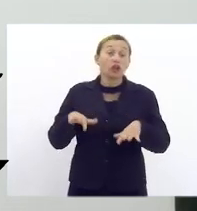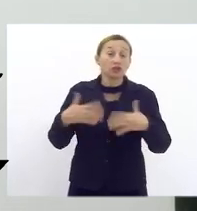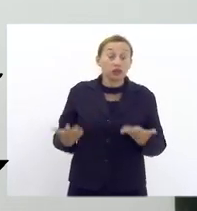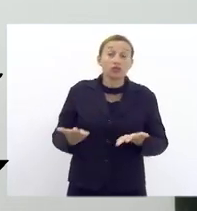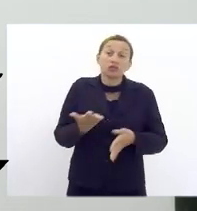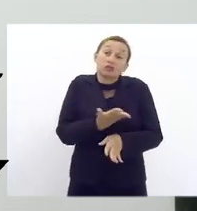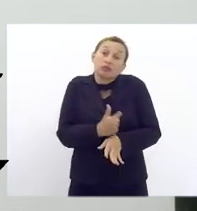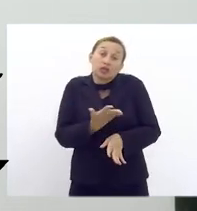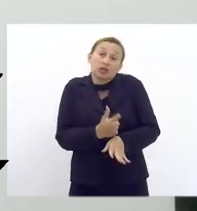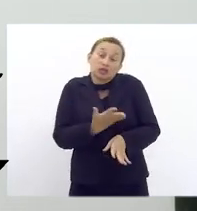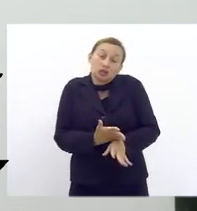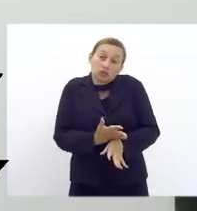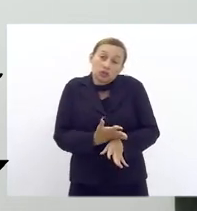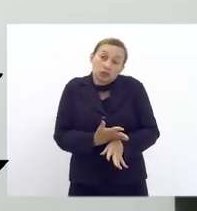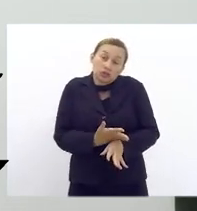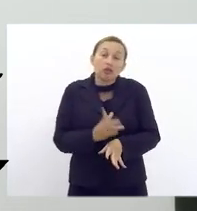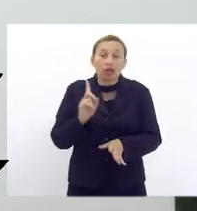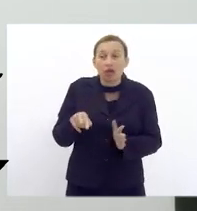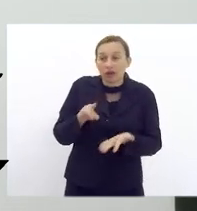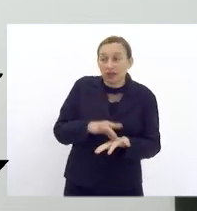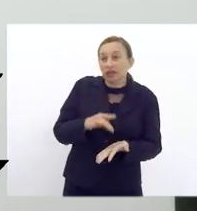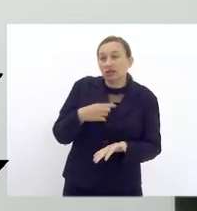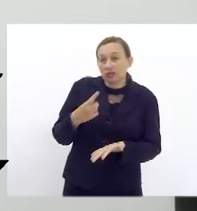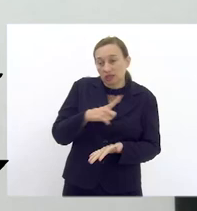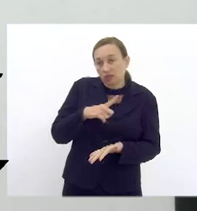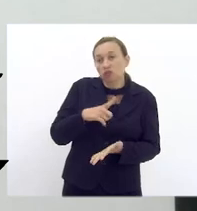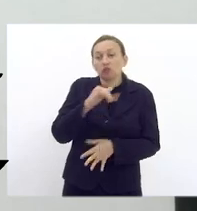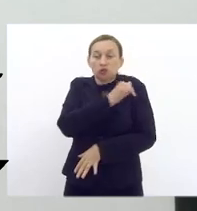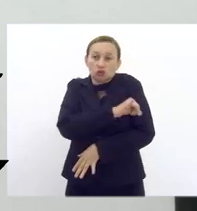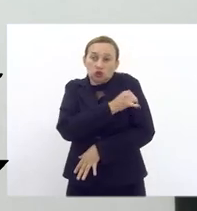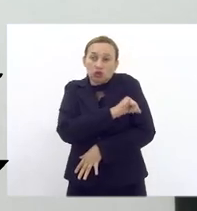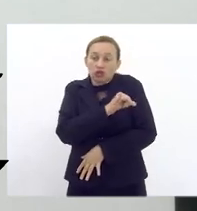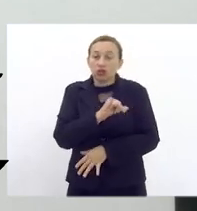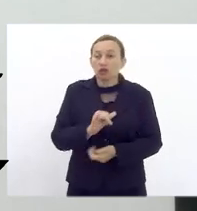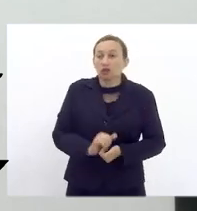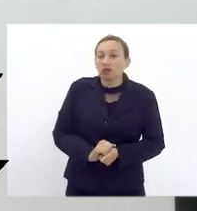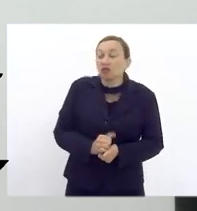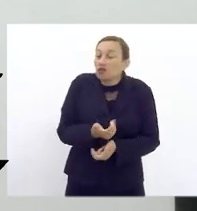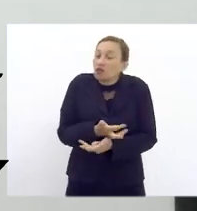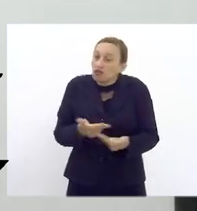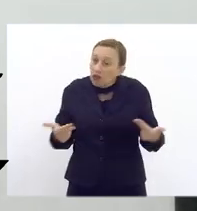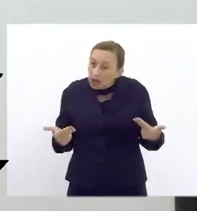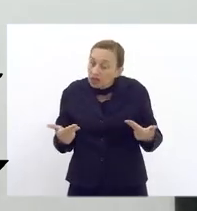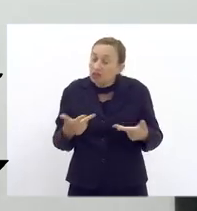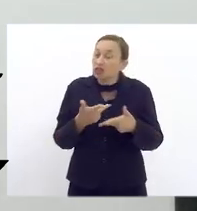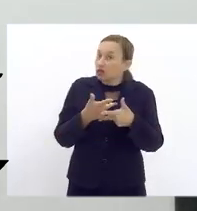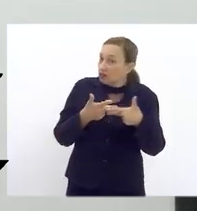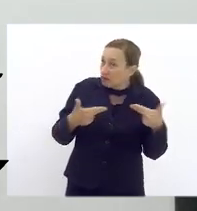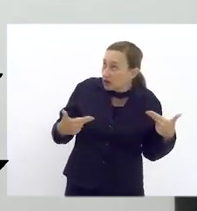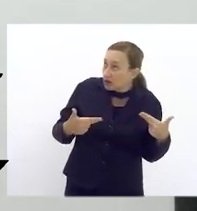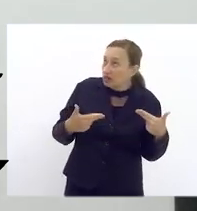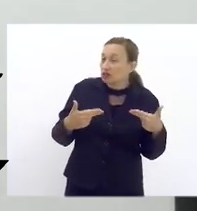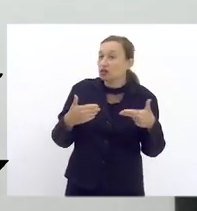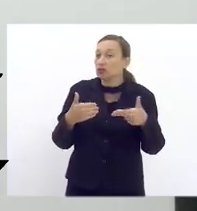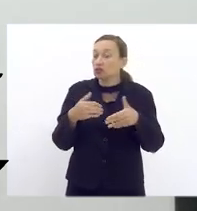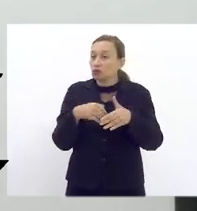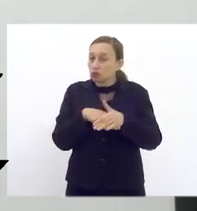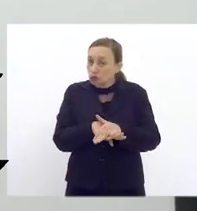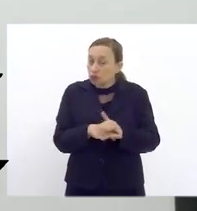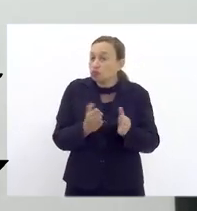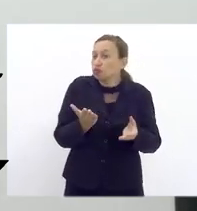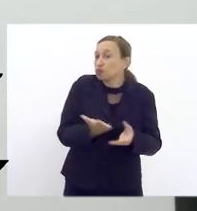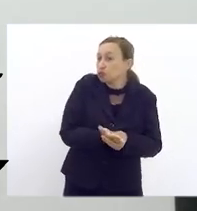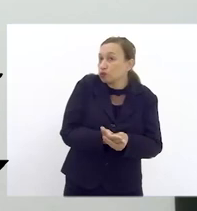ser práticos pragmáticos Essa é a realidade que nós temos no Rio de Janeiro em que há muitas mas muitas arquivadas muitos arquivamentos